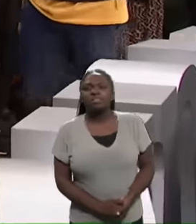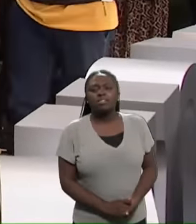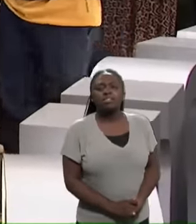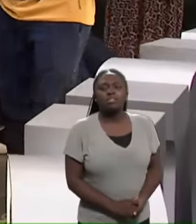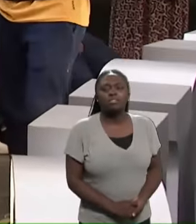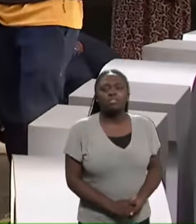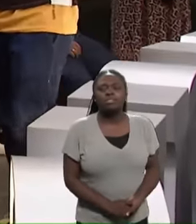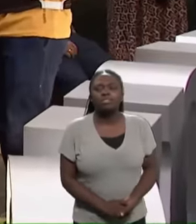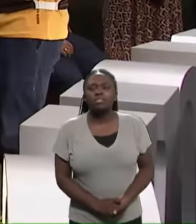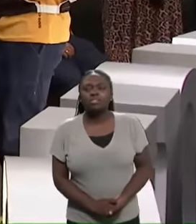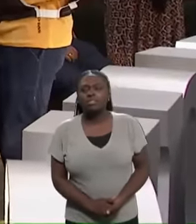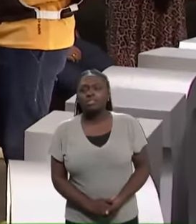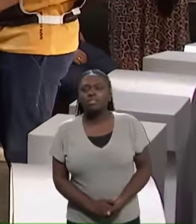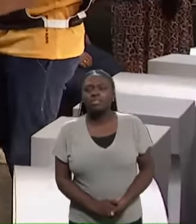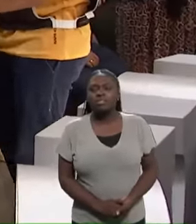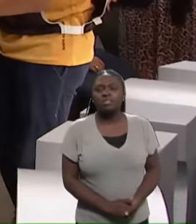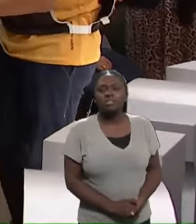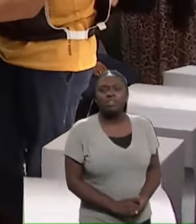Espírito Santo, toca, toca, toca.